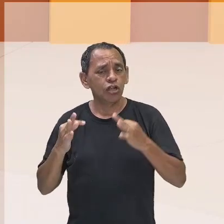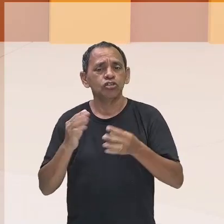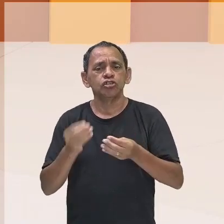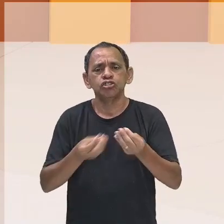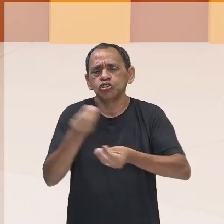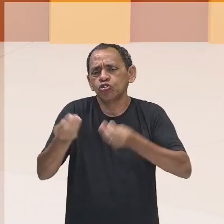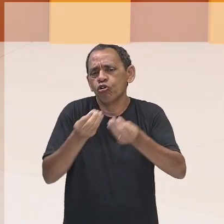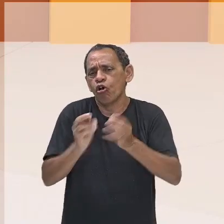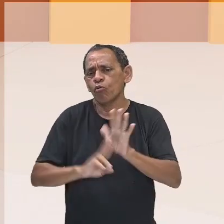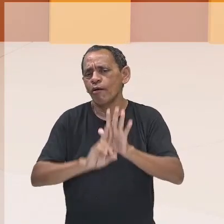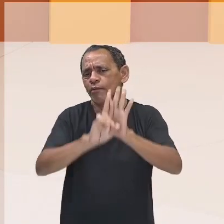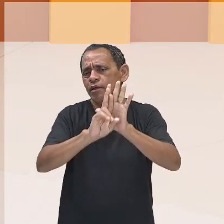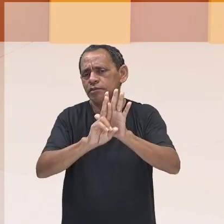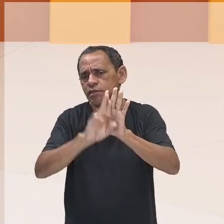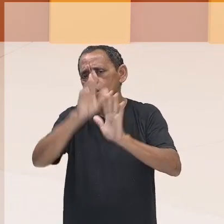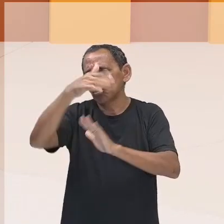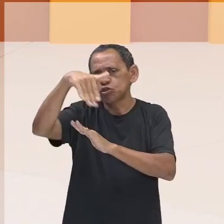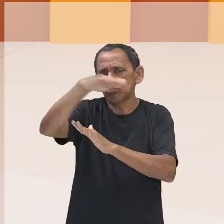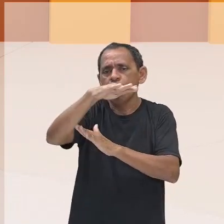falando das